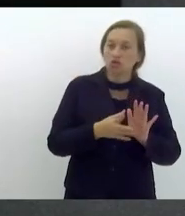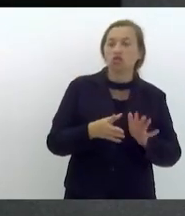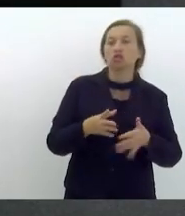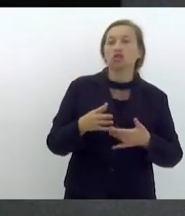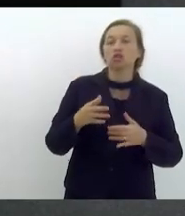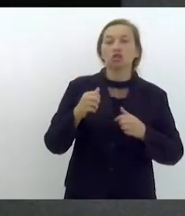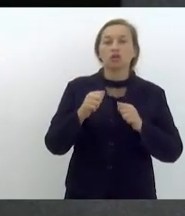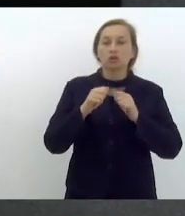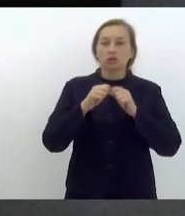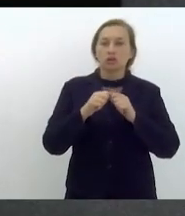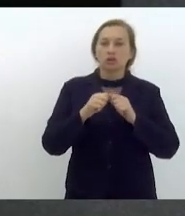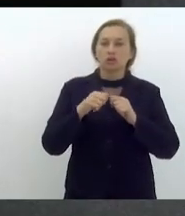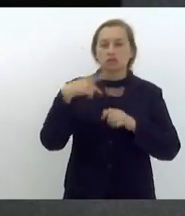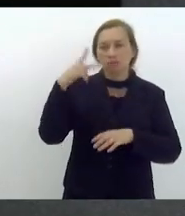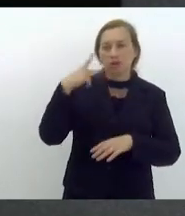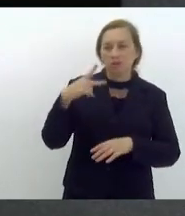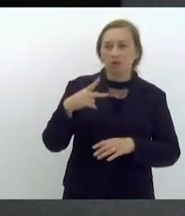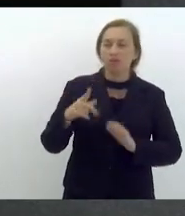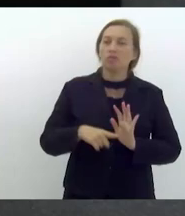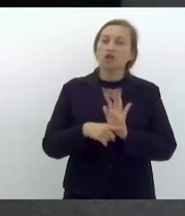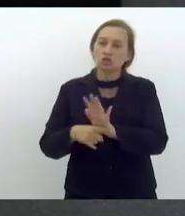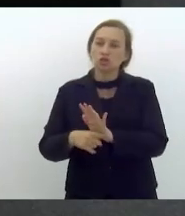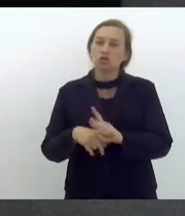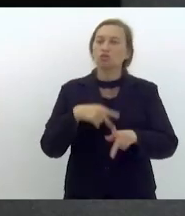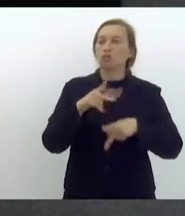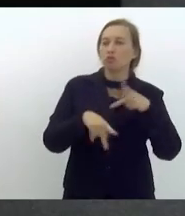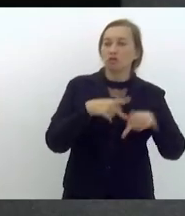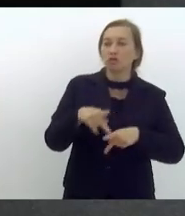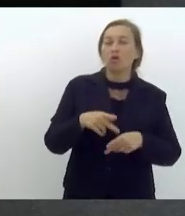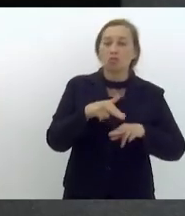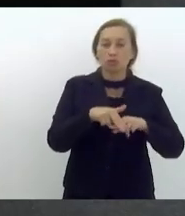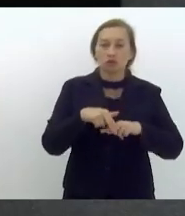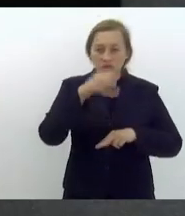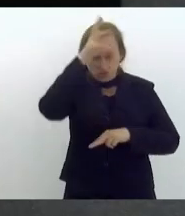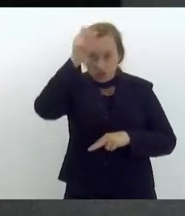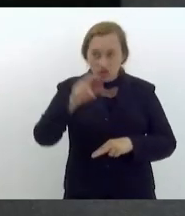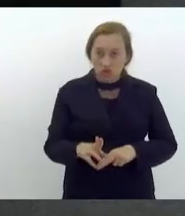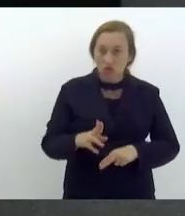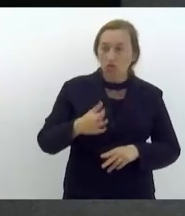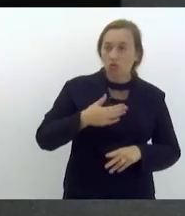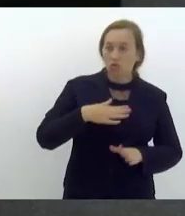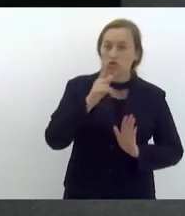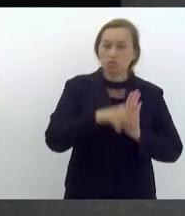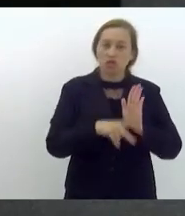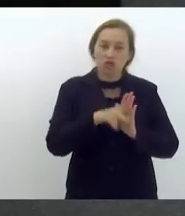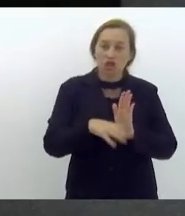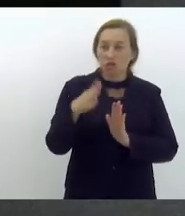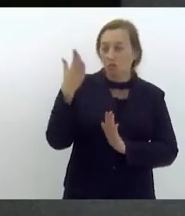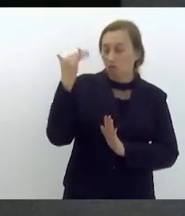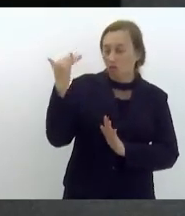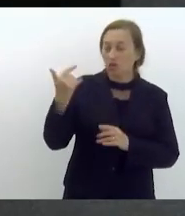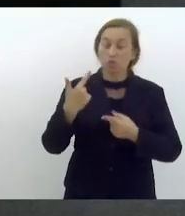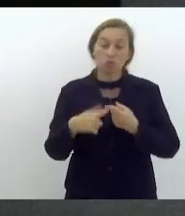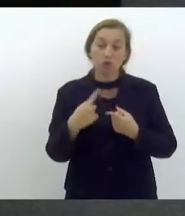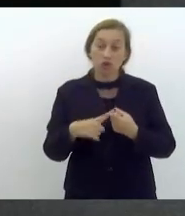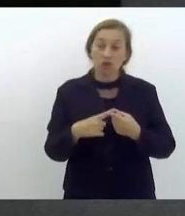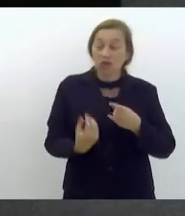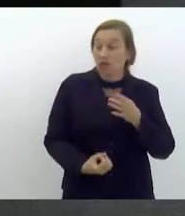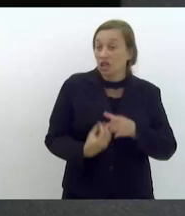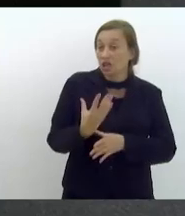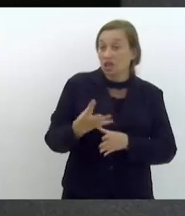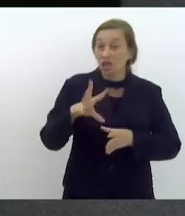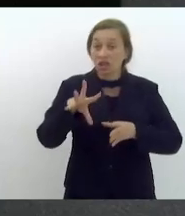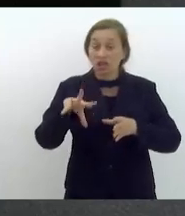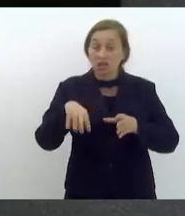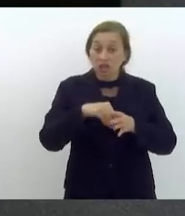em benefício da população talvez seja por isso te ajudo que meus projetos são tão polêmicos porque cria dentro